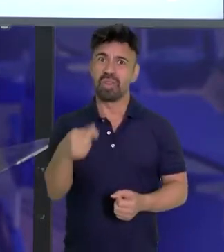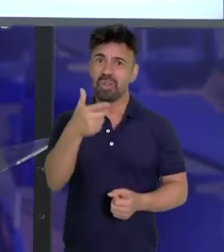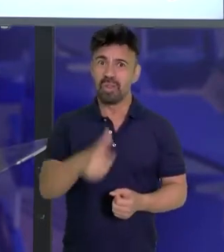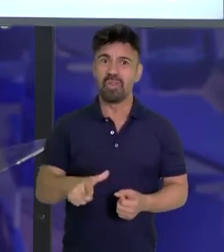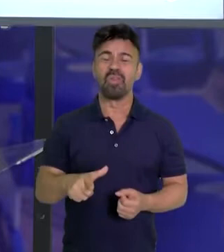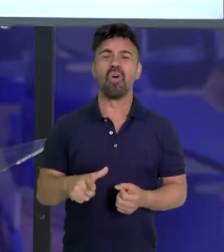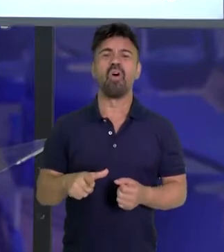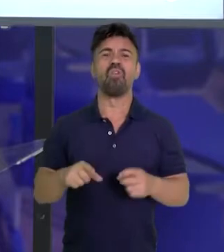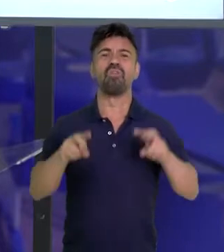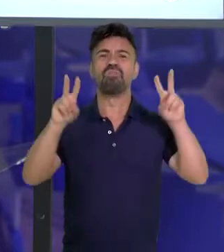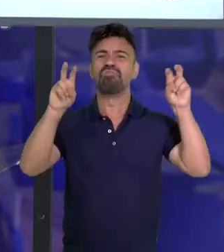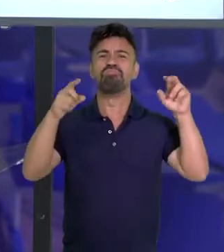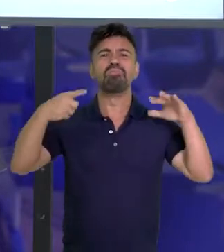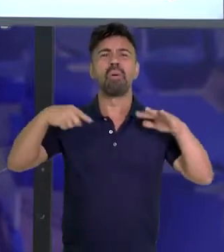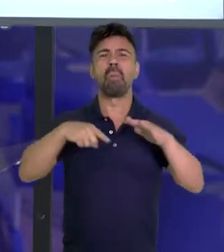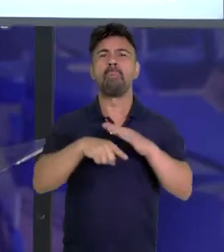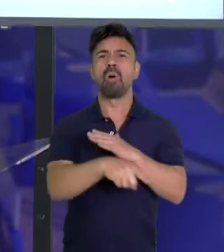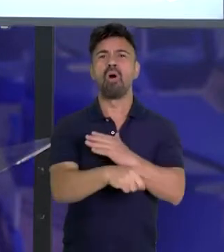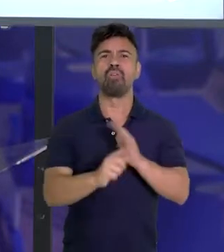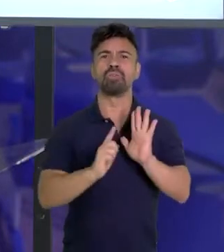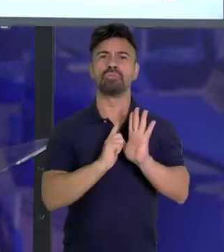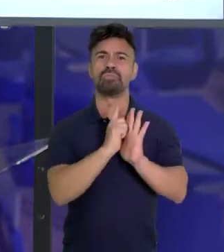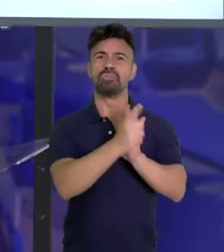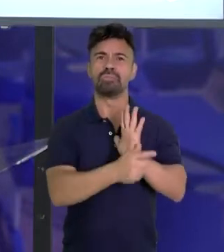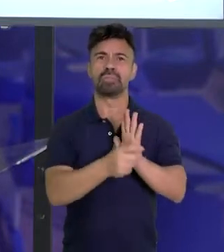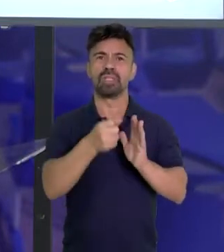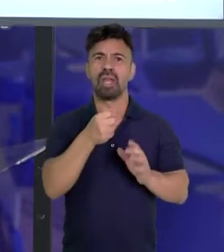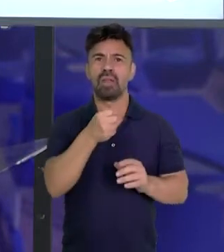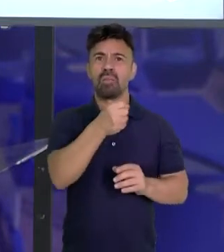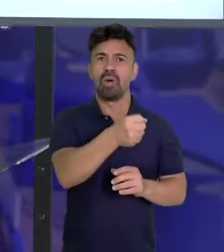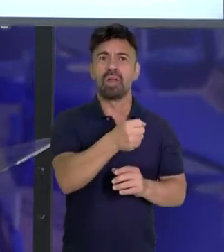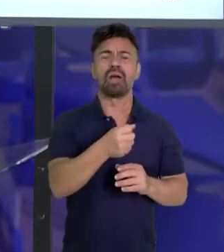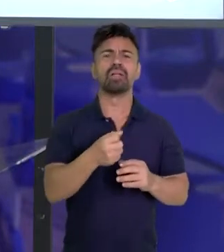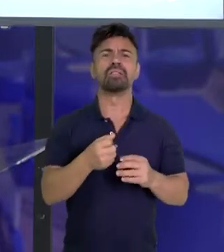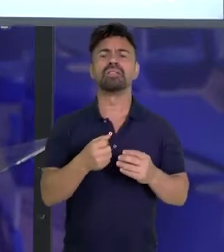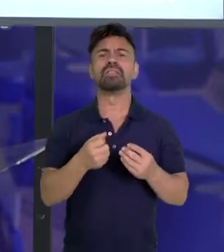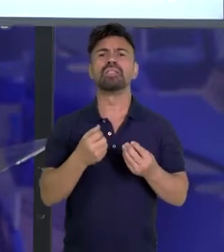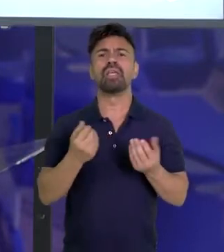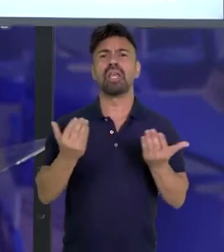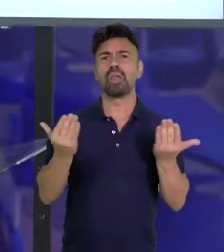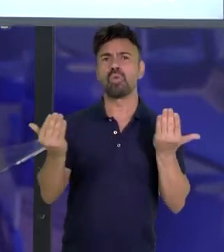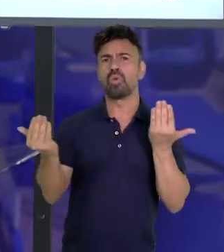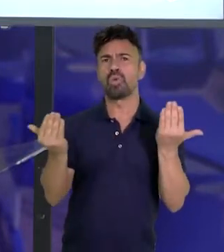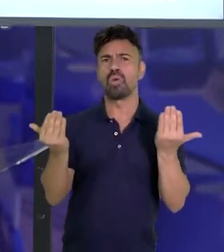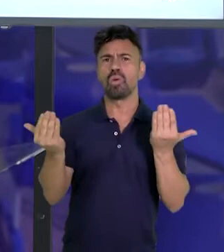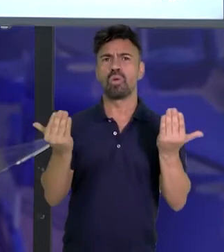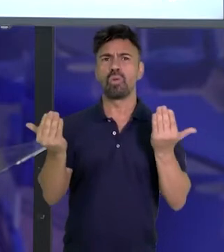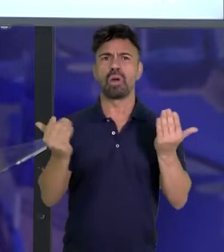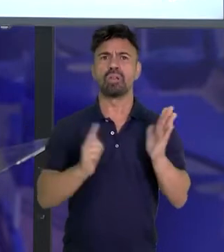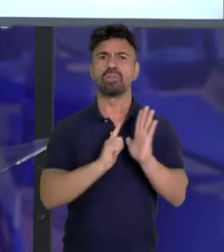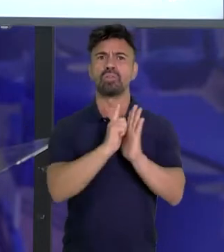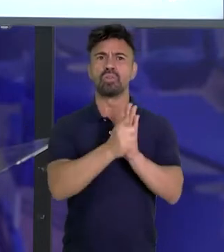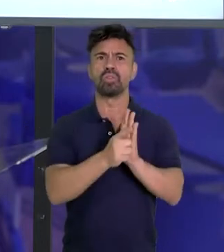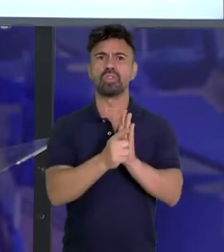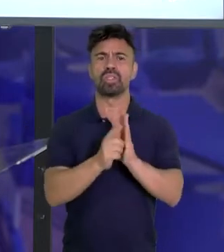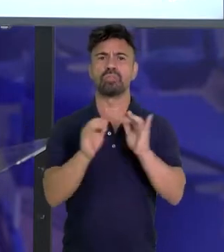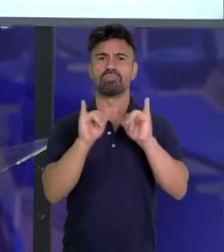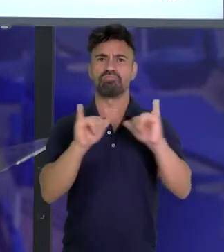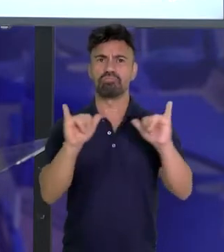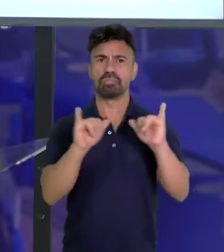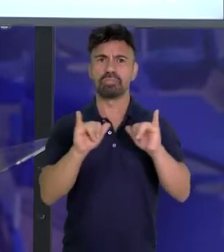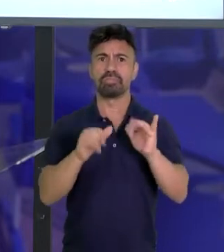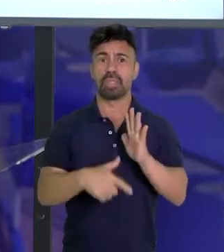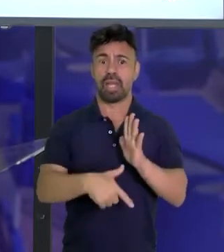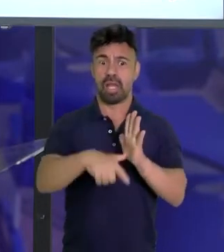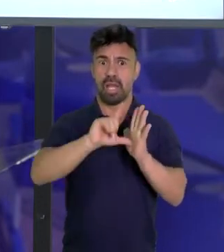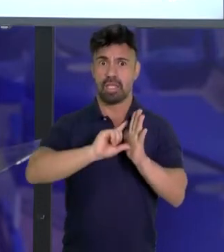pouquinho mais em profundidade sobre o gênero reportagem e contrastar esse gênero com o gênero notícia. Mas